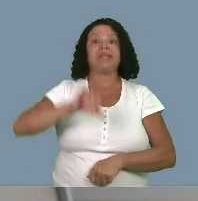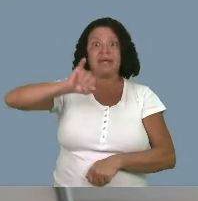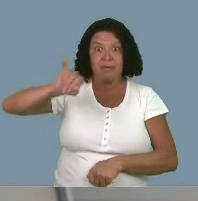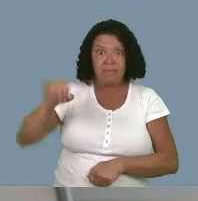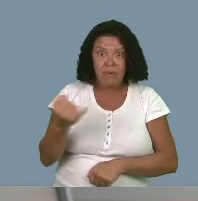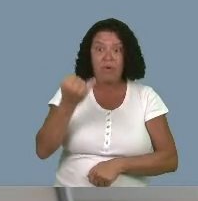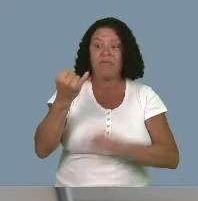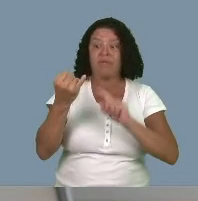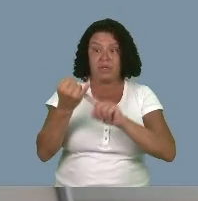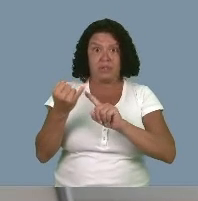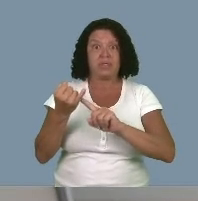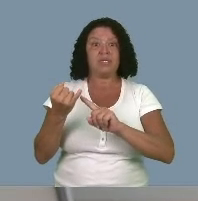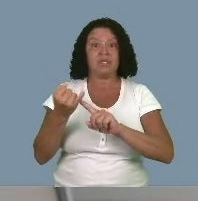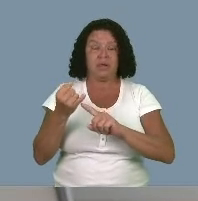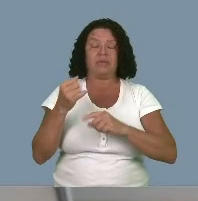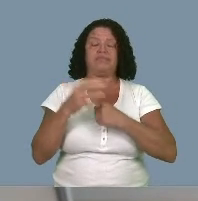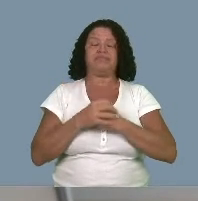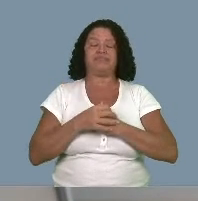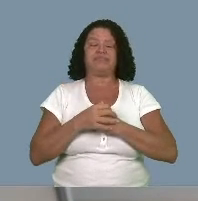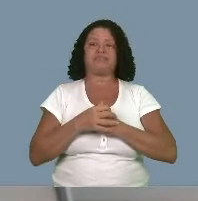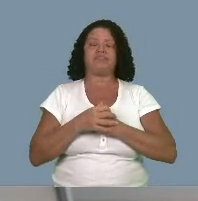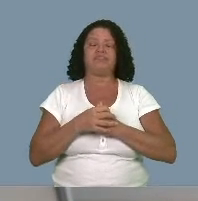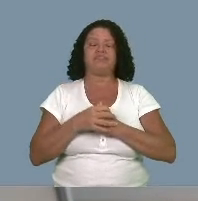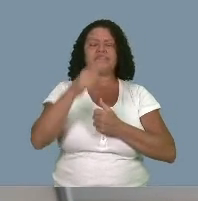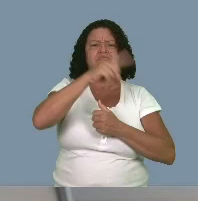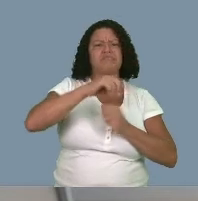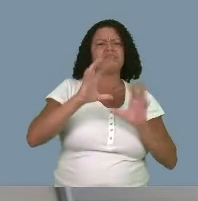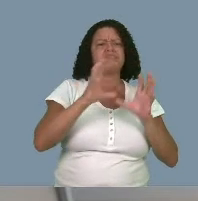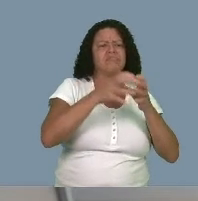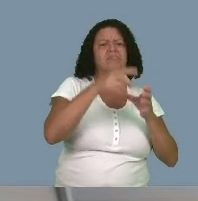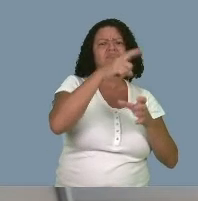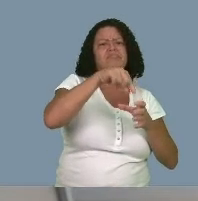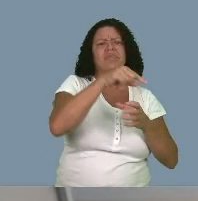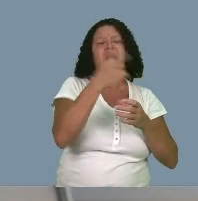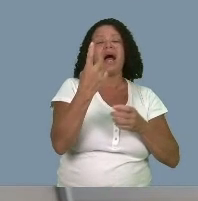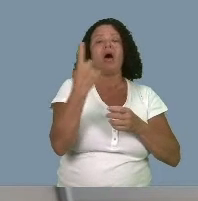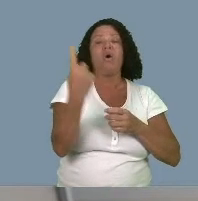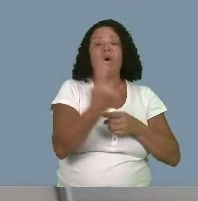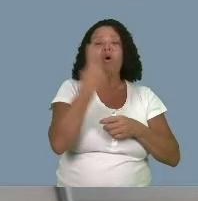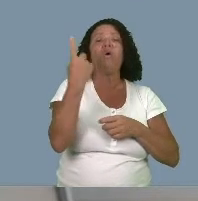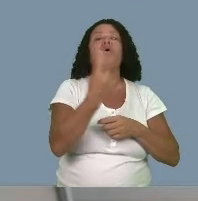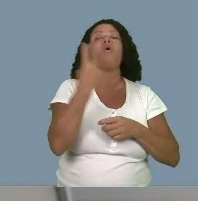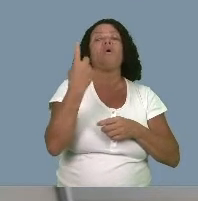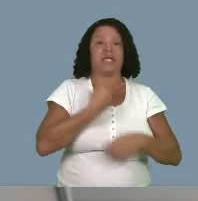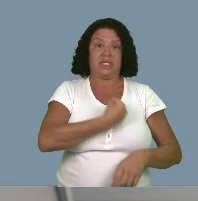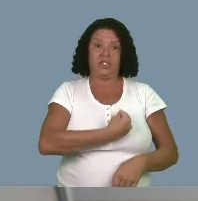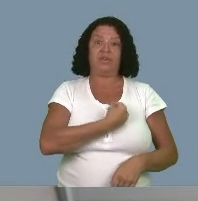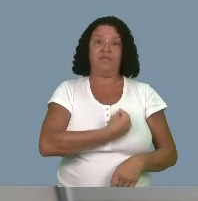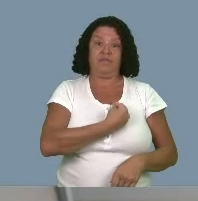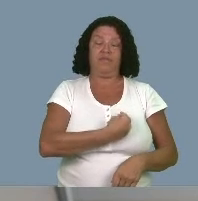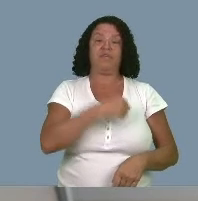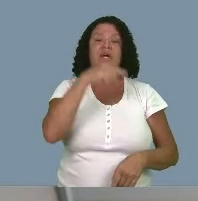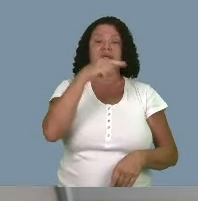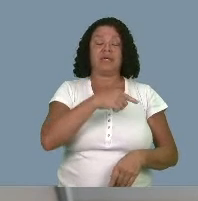Aproveitar as suas concessões grosseiras seria a única maneira de viver e desfrutar a